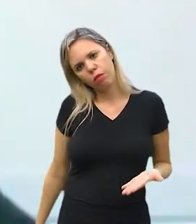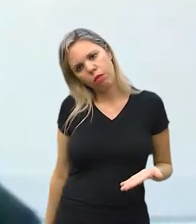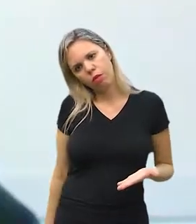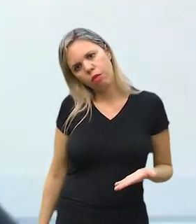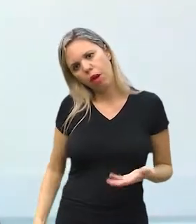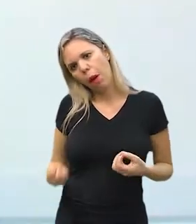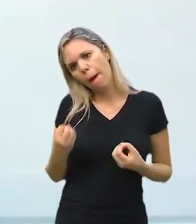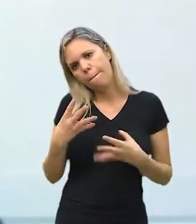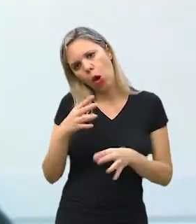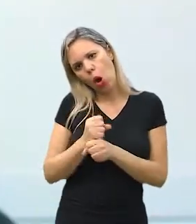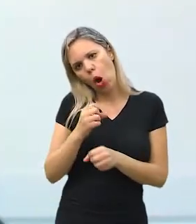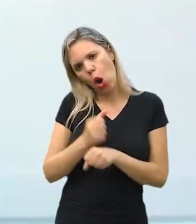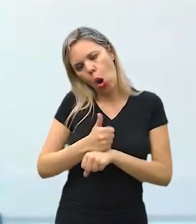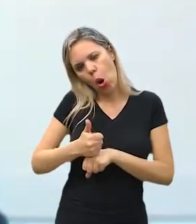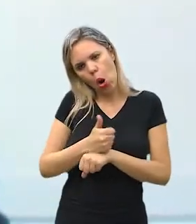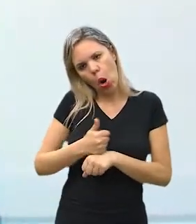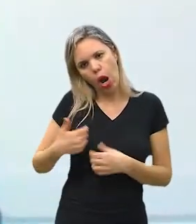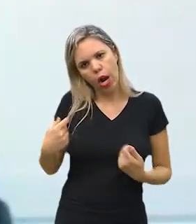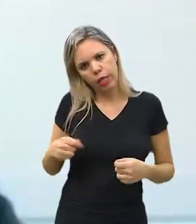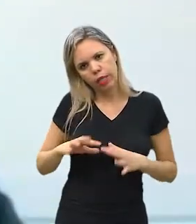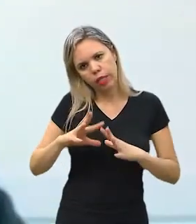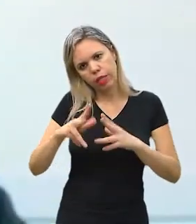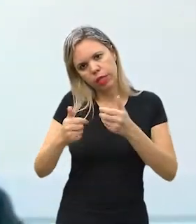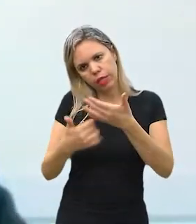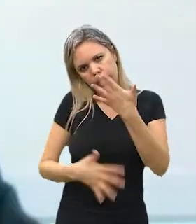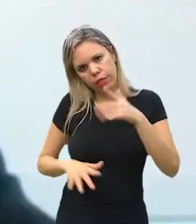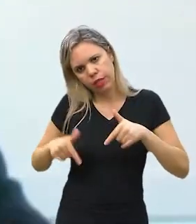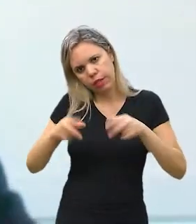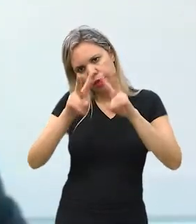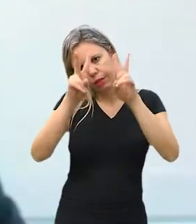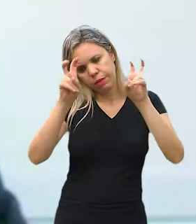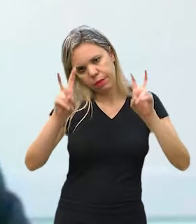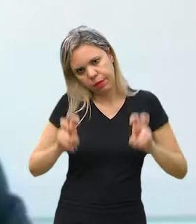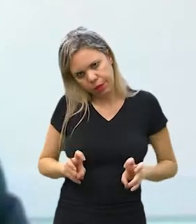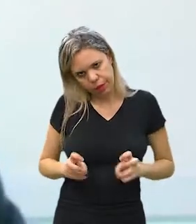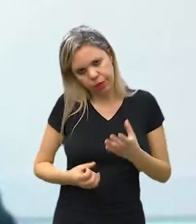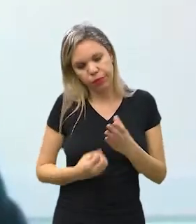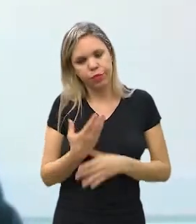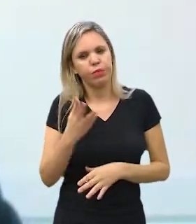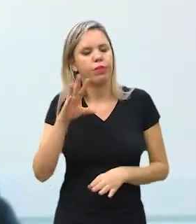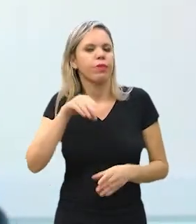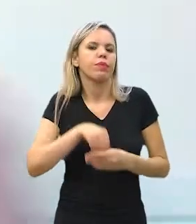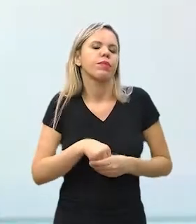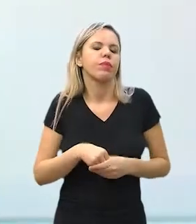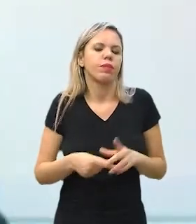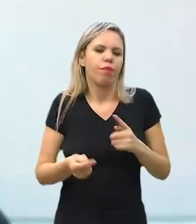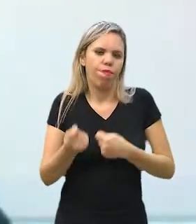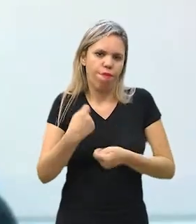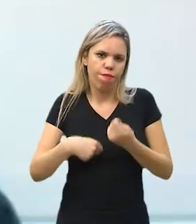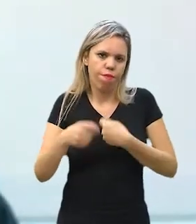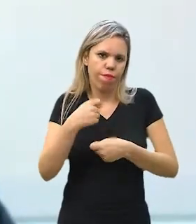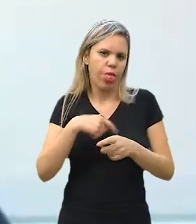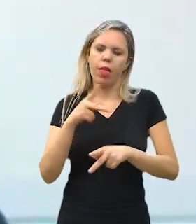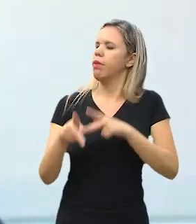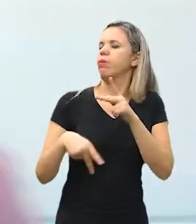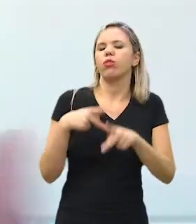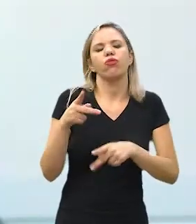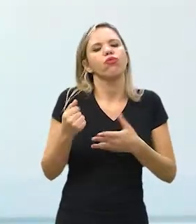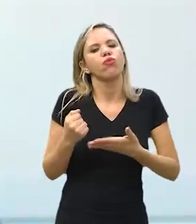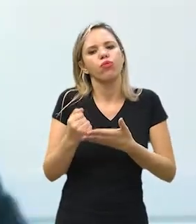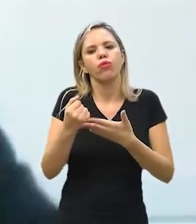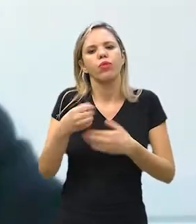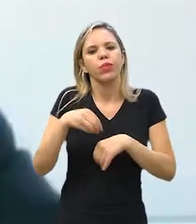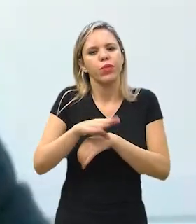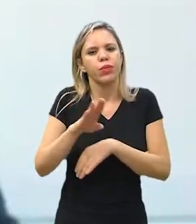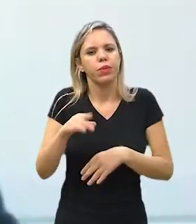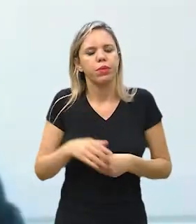estou precisando de uma boa contabilidade. Então, todos esses assuntos surgem dentro do network e